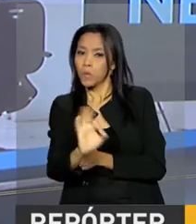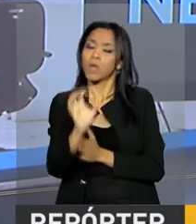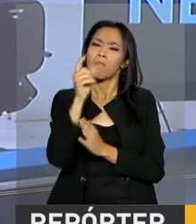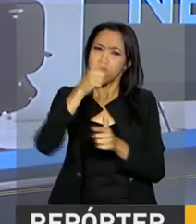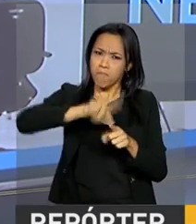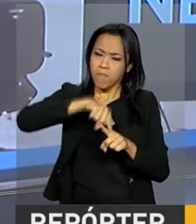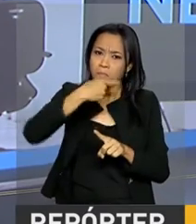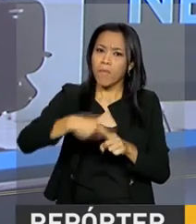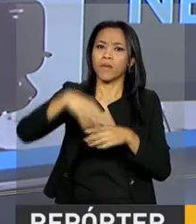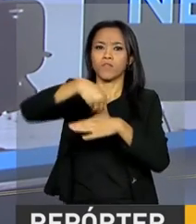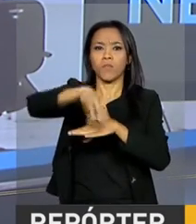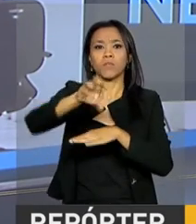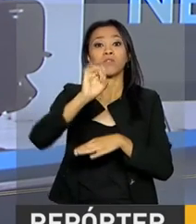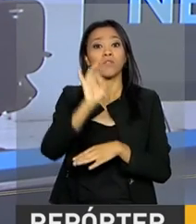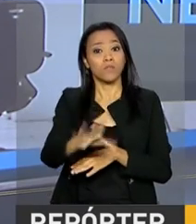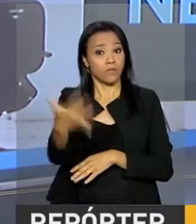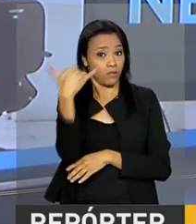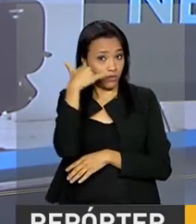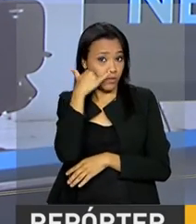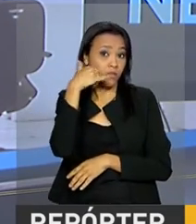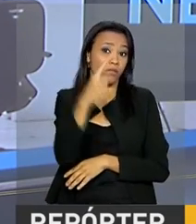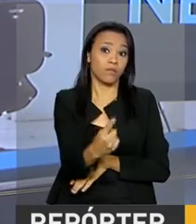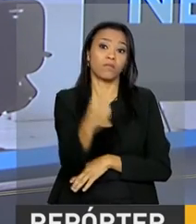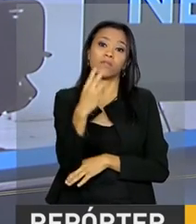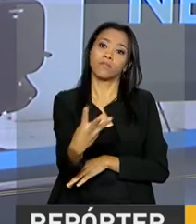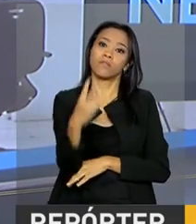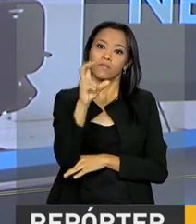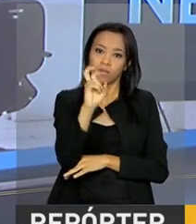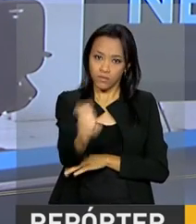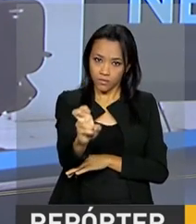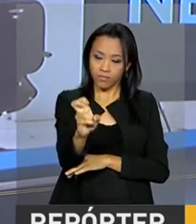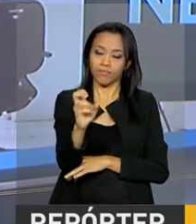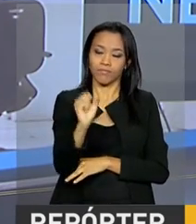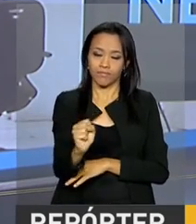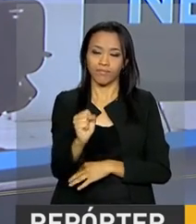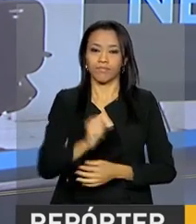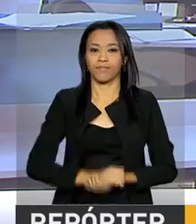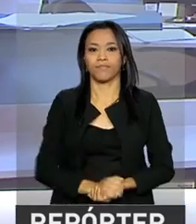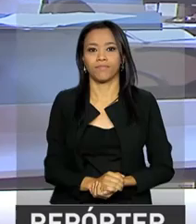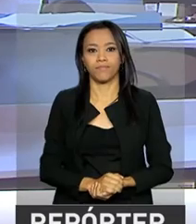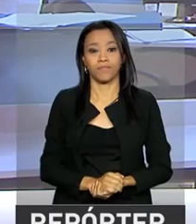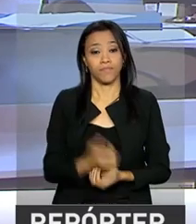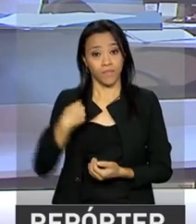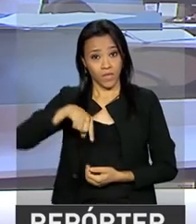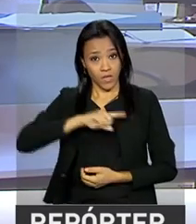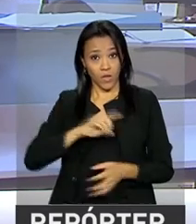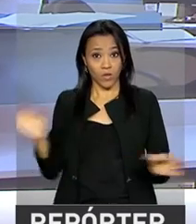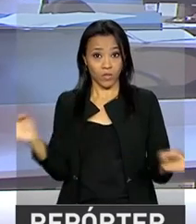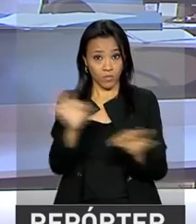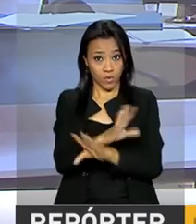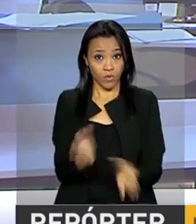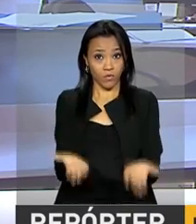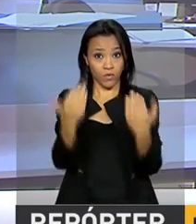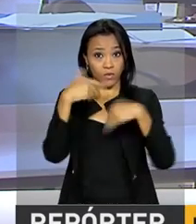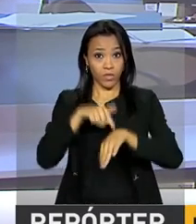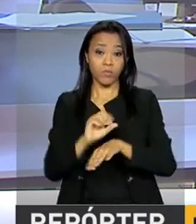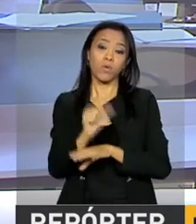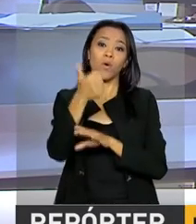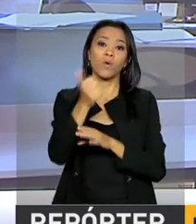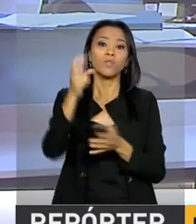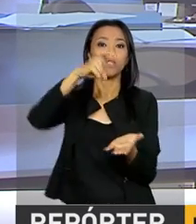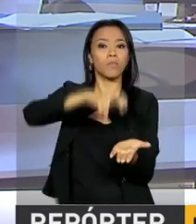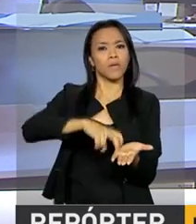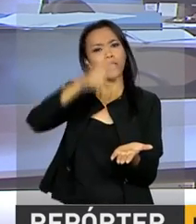para a central de atendimento no telefone 135 e nós ficamos por aqui voltamos às 11 da manhã